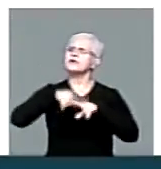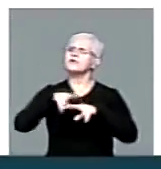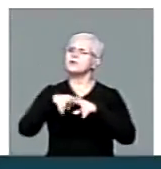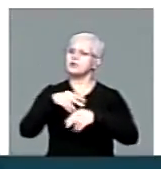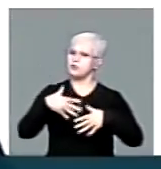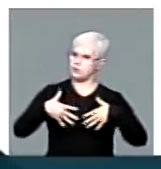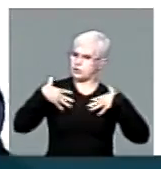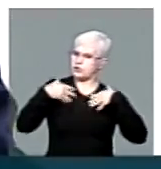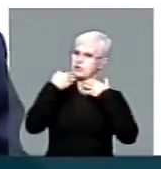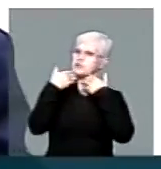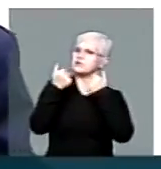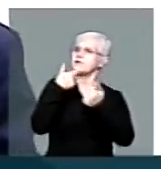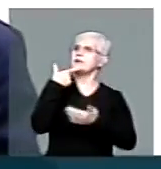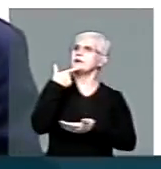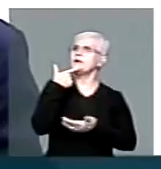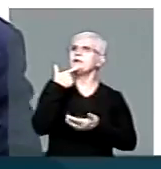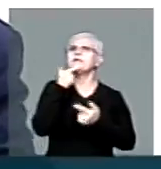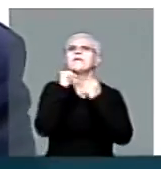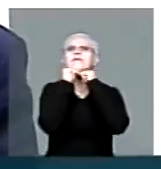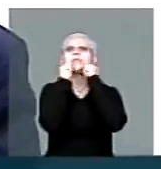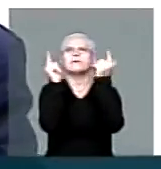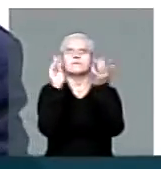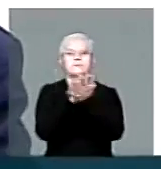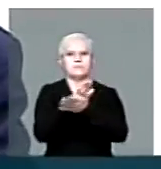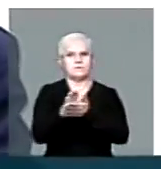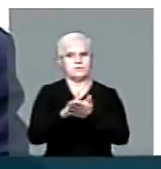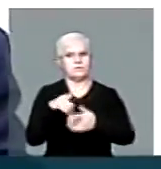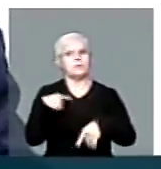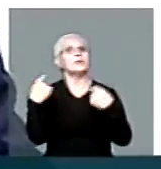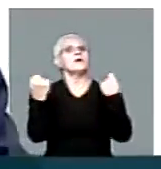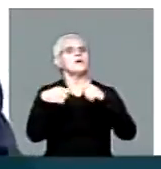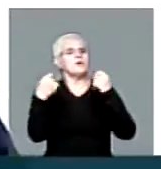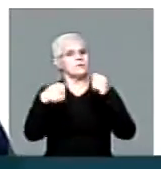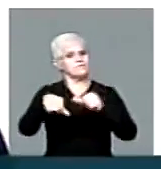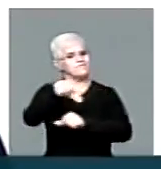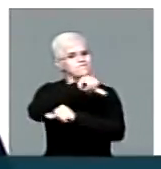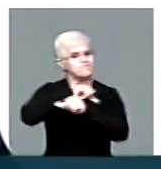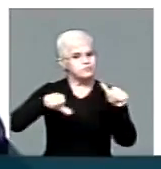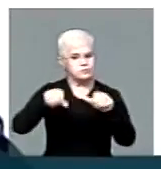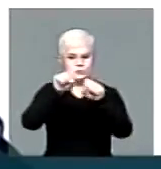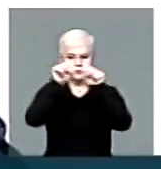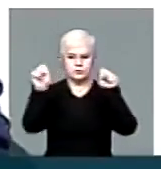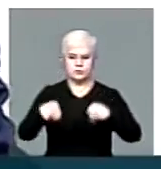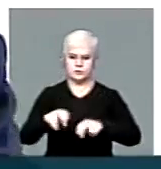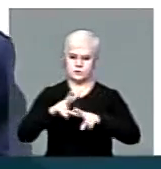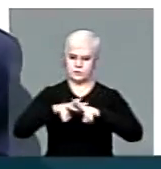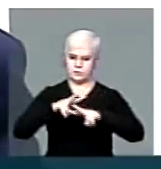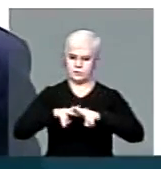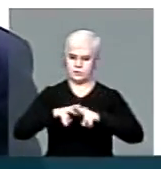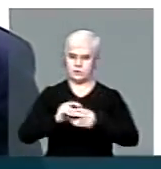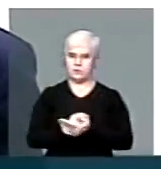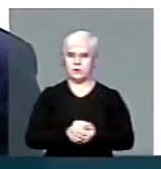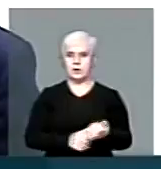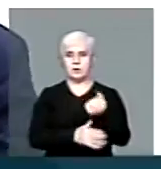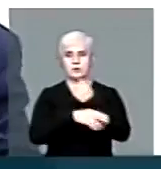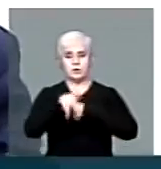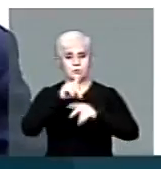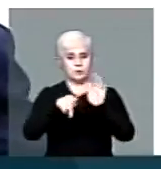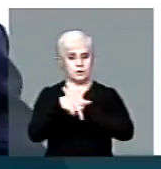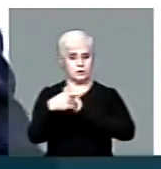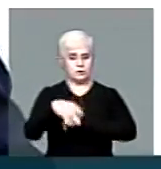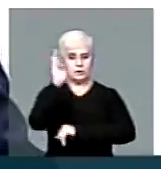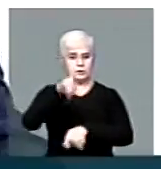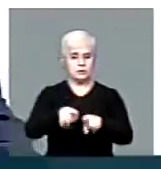prisional. Nenhum. Nós precisamos ajeitar o sistema prisional. A segurança pública desse Brasil também